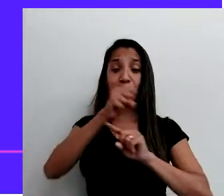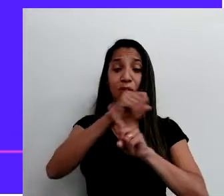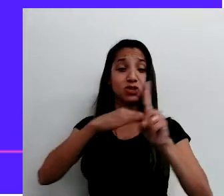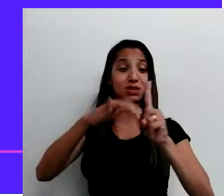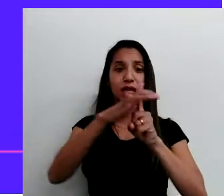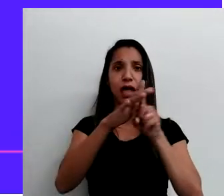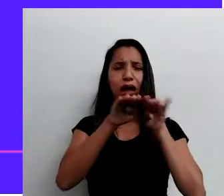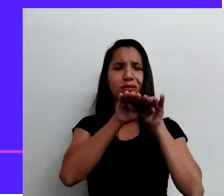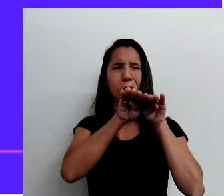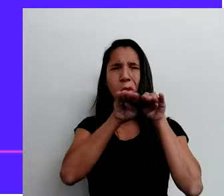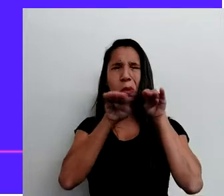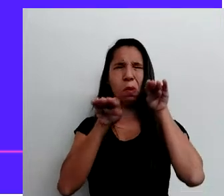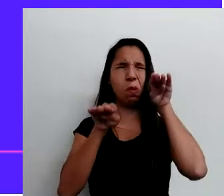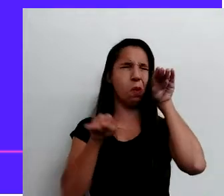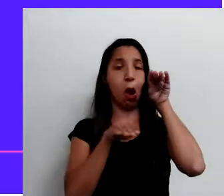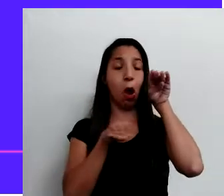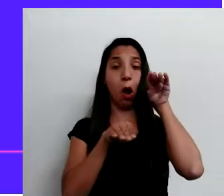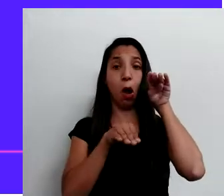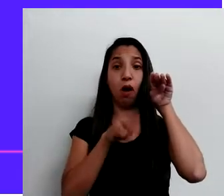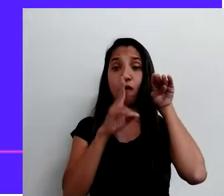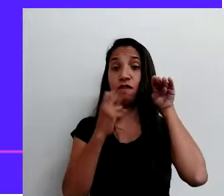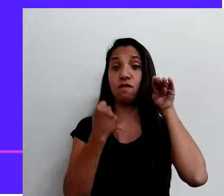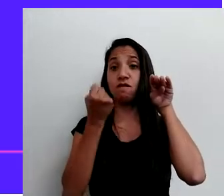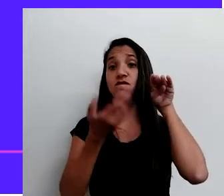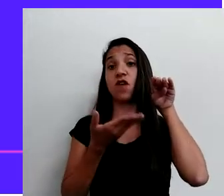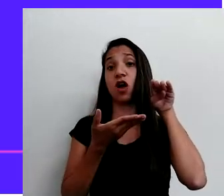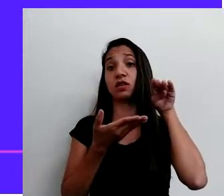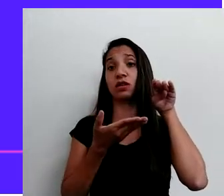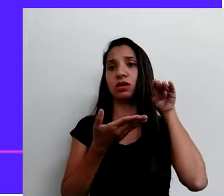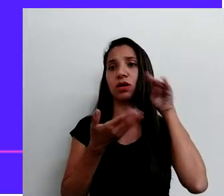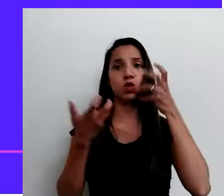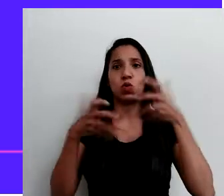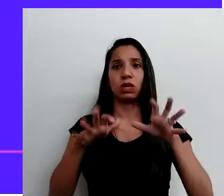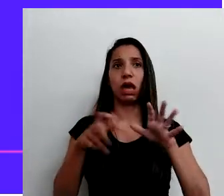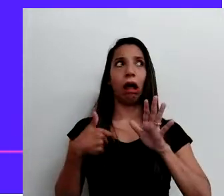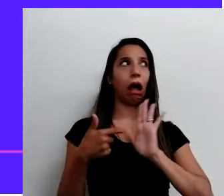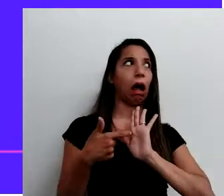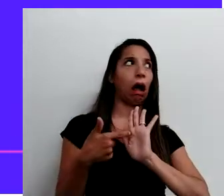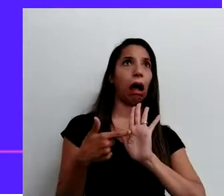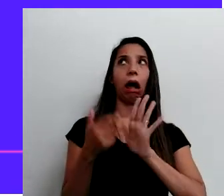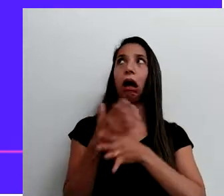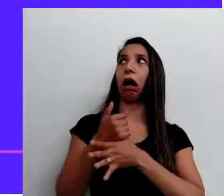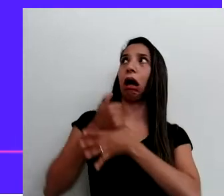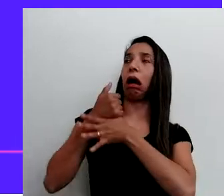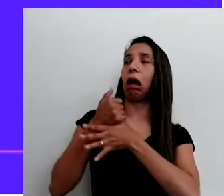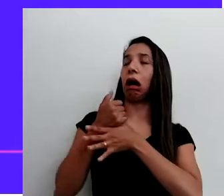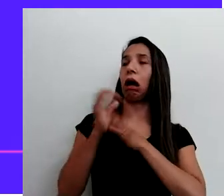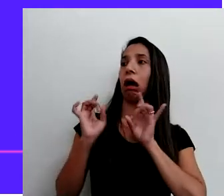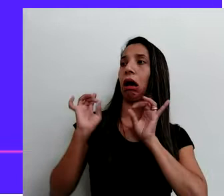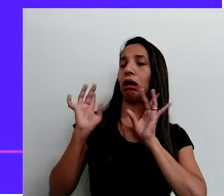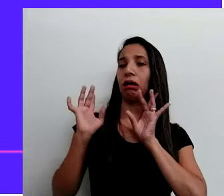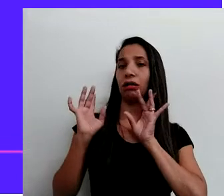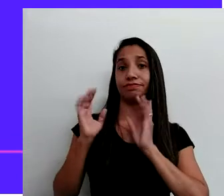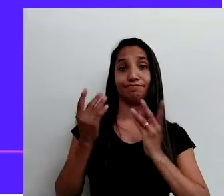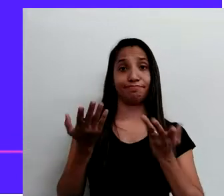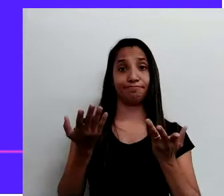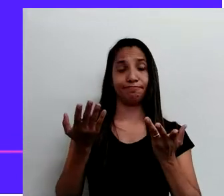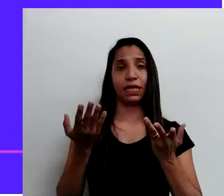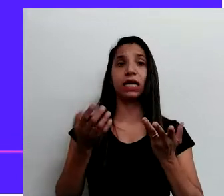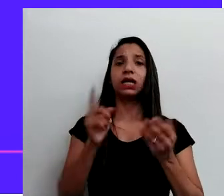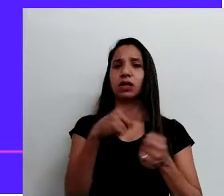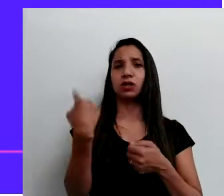Nós que atuamos, no meu caso particular, em grande imprensa, né, na chamada